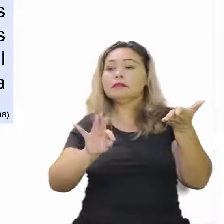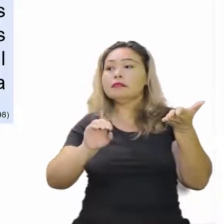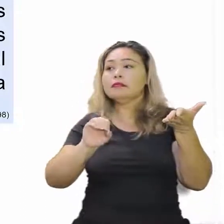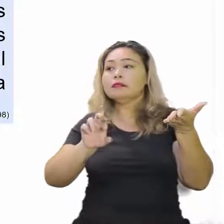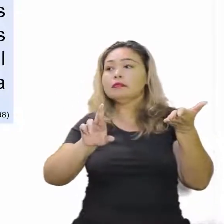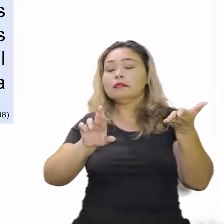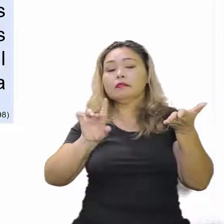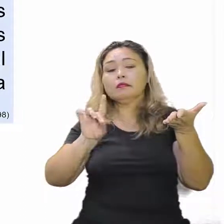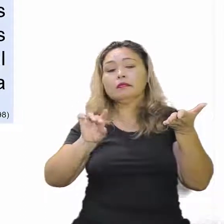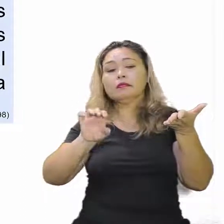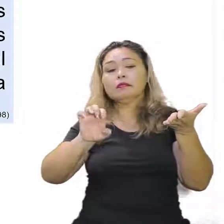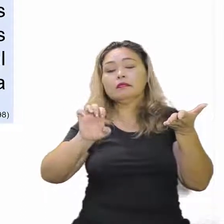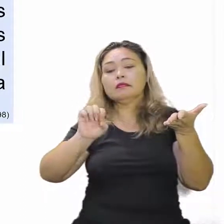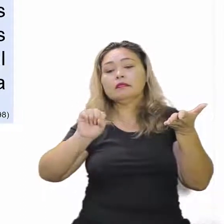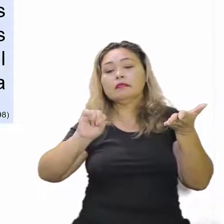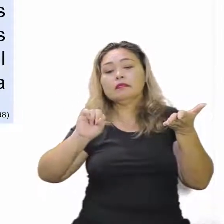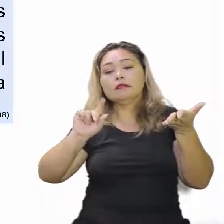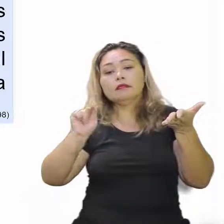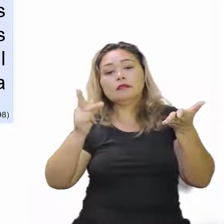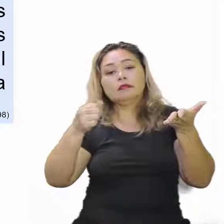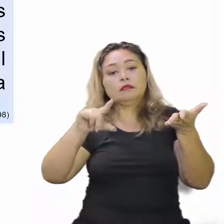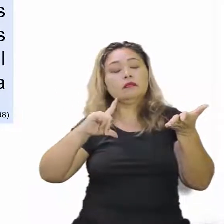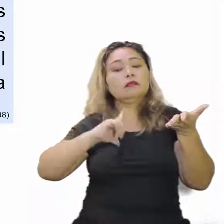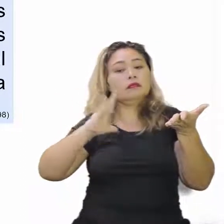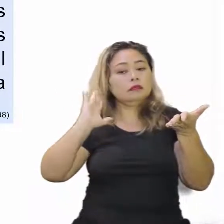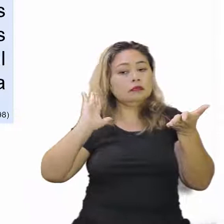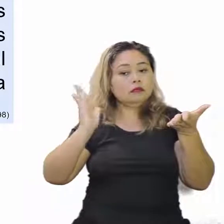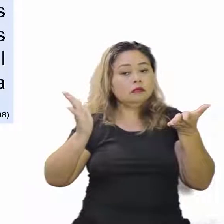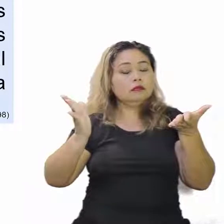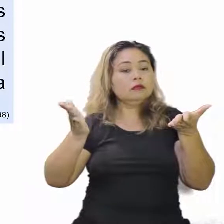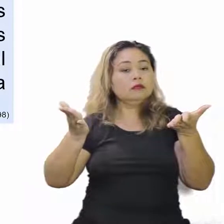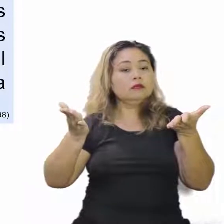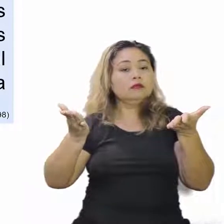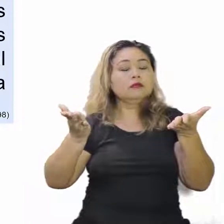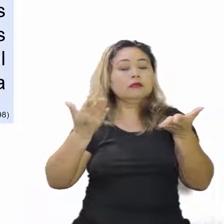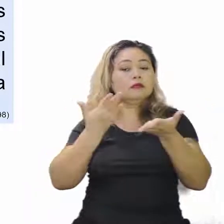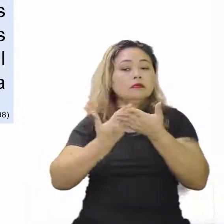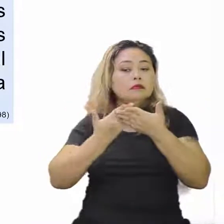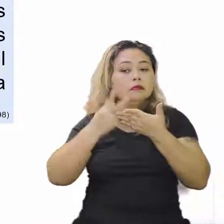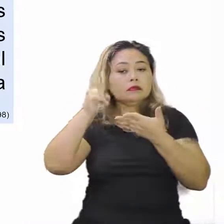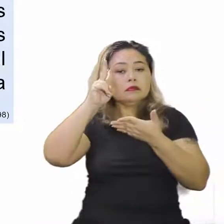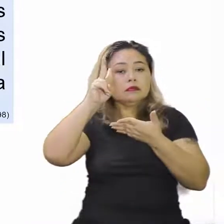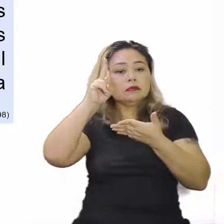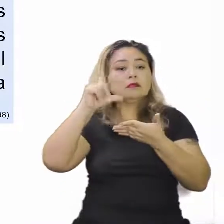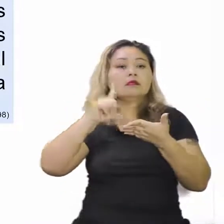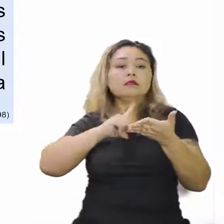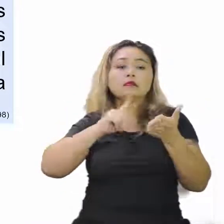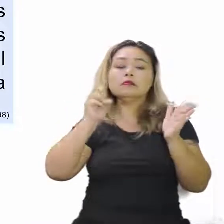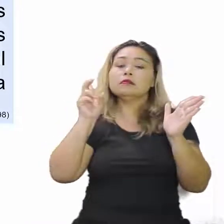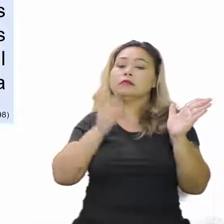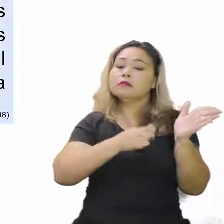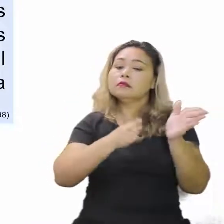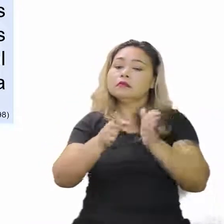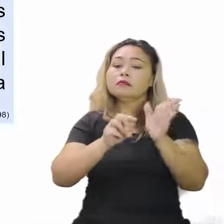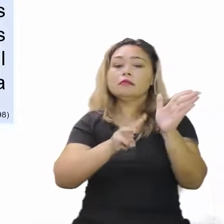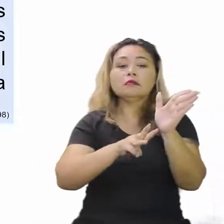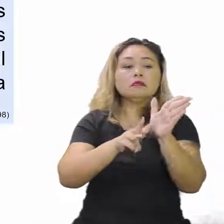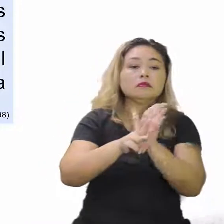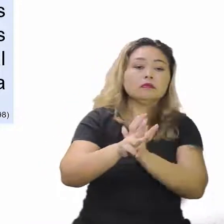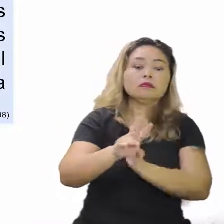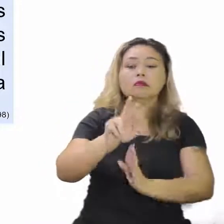você já viu isso em história. E aí temos o Rio Madeira, o Guaporé,